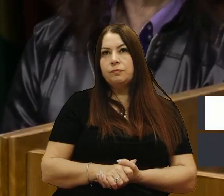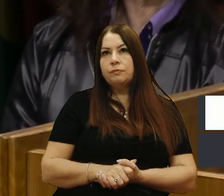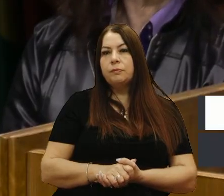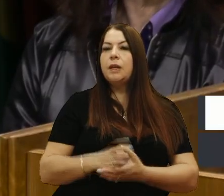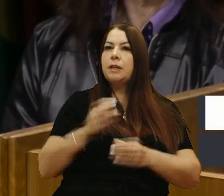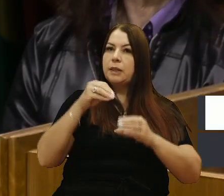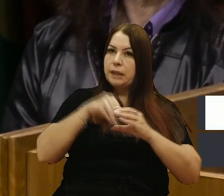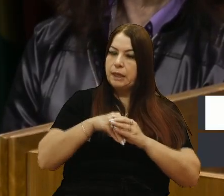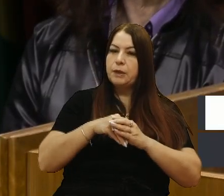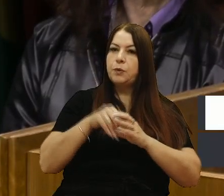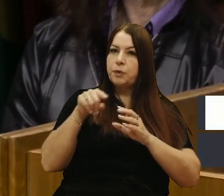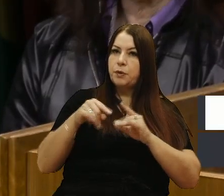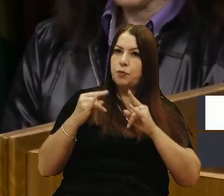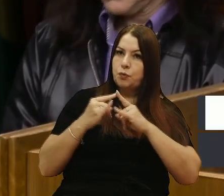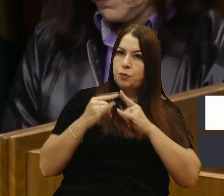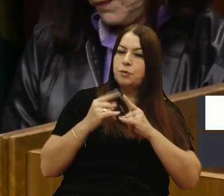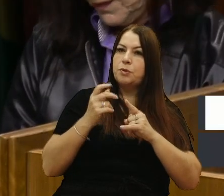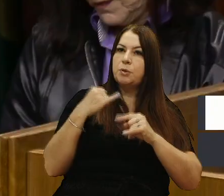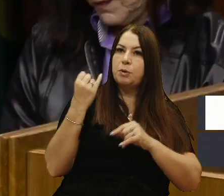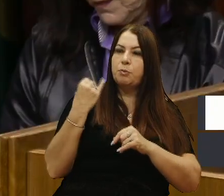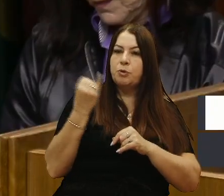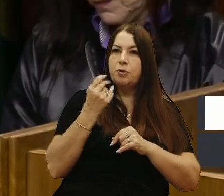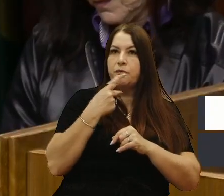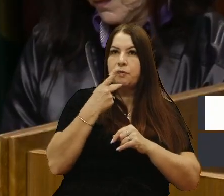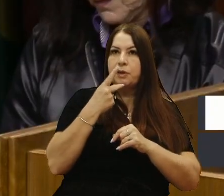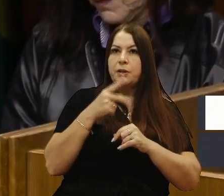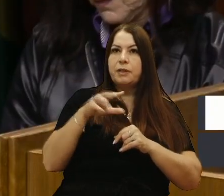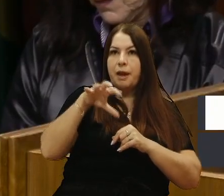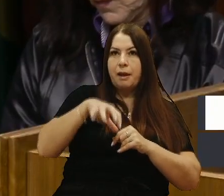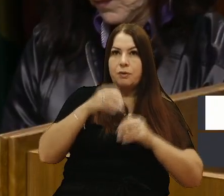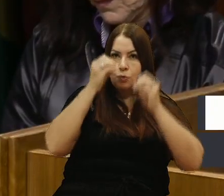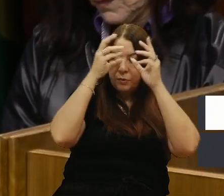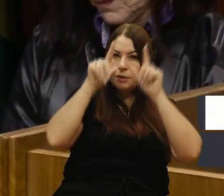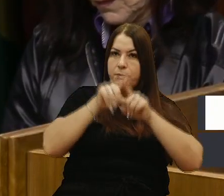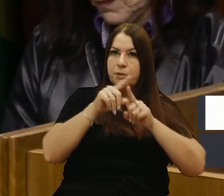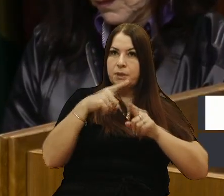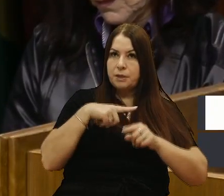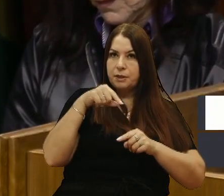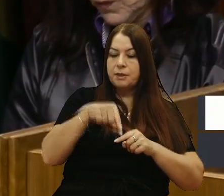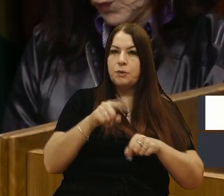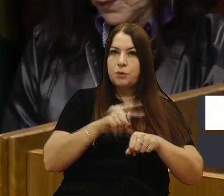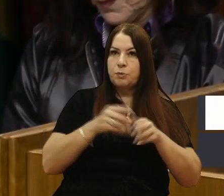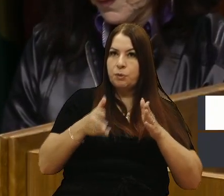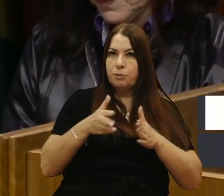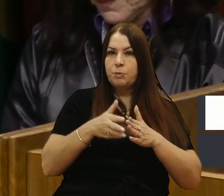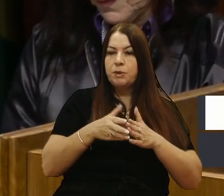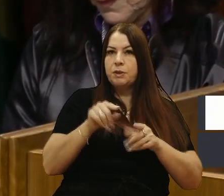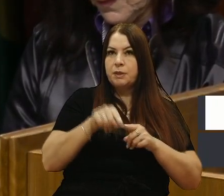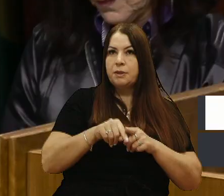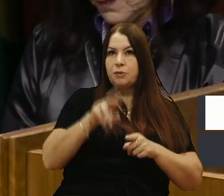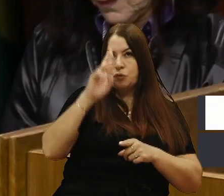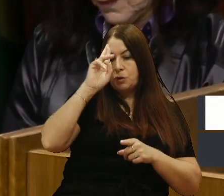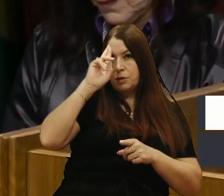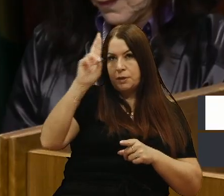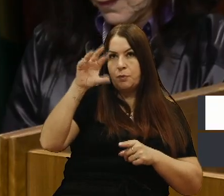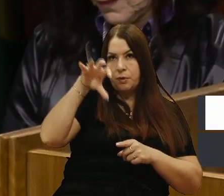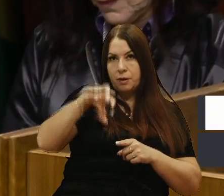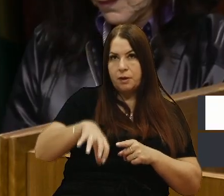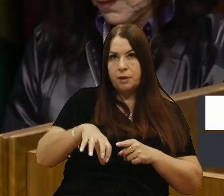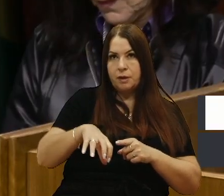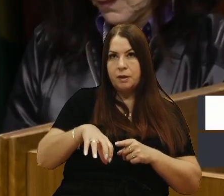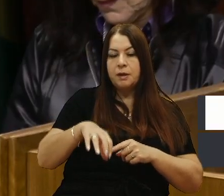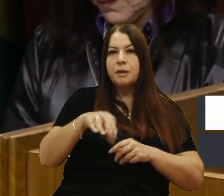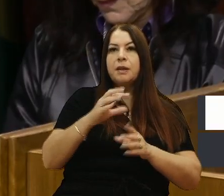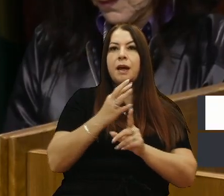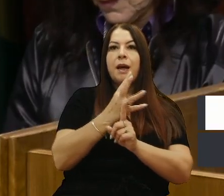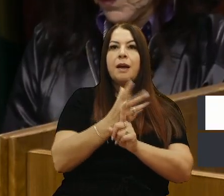Dentro dessa nossa instituição, é importante falar que a gente tem áreas de conhecimento. Estou, neste momento, na condição de direção da área de Artes e